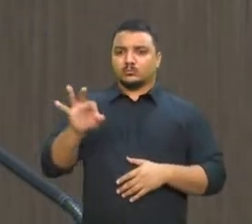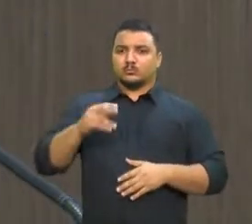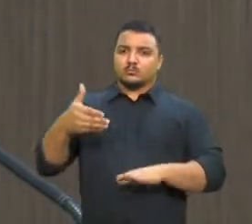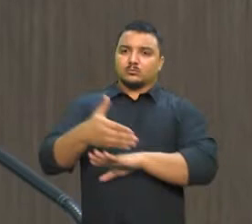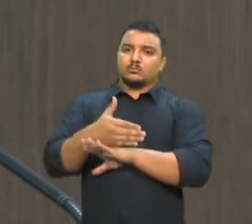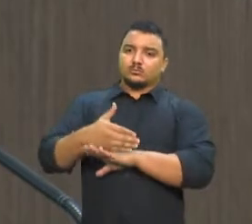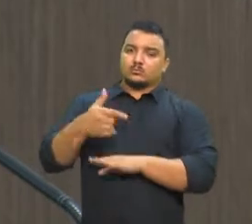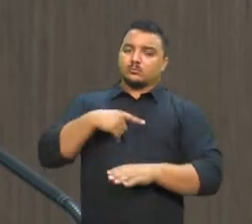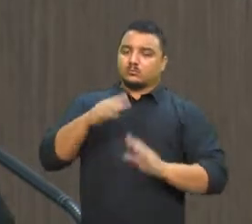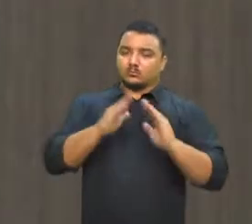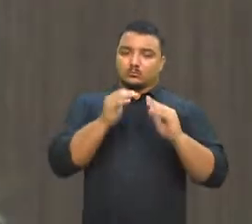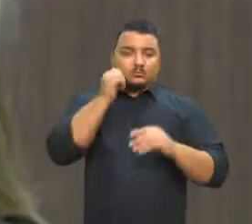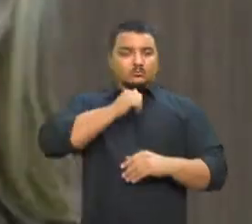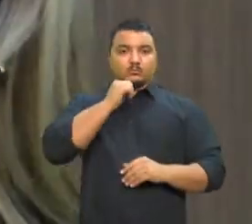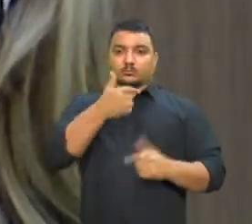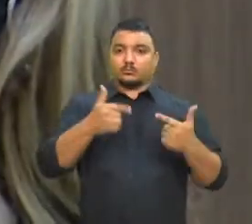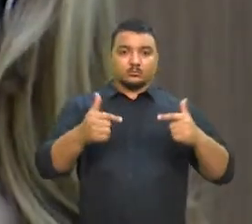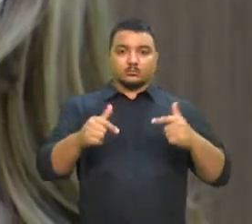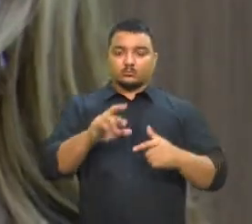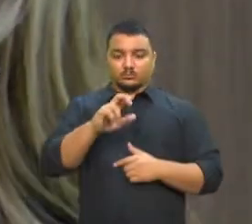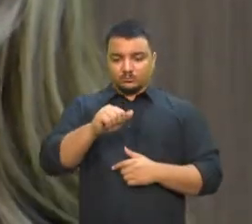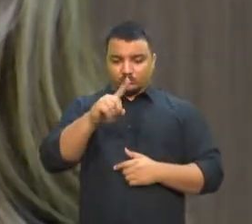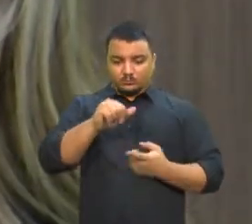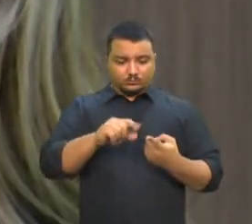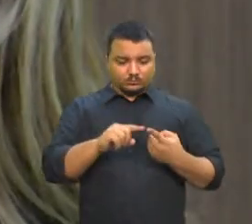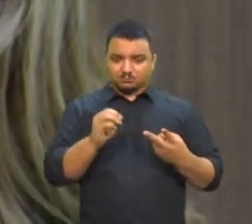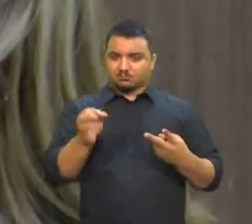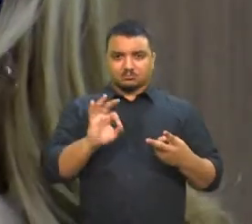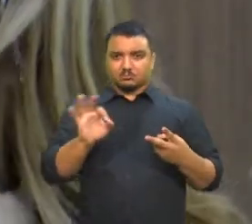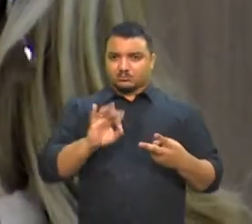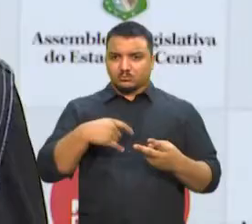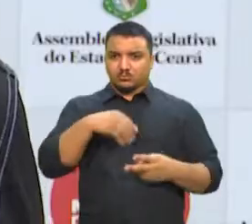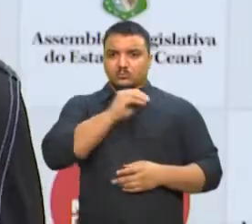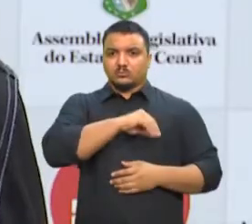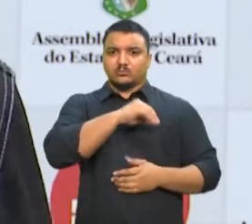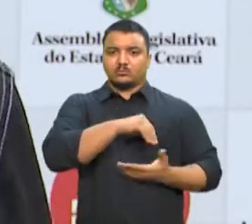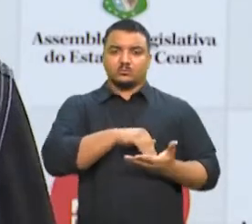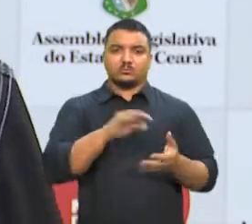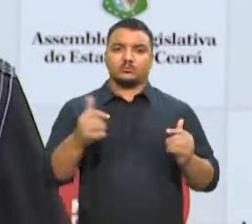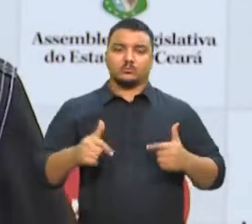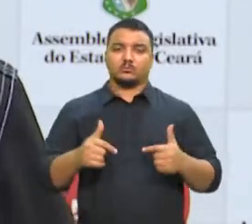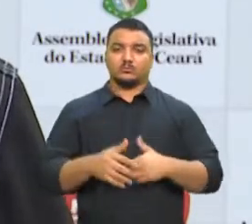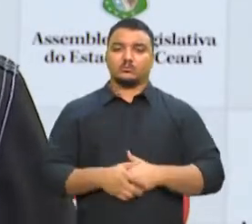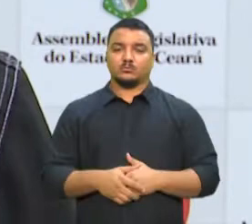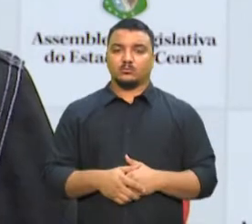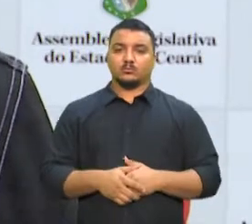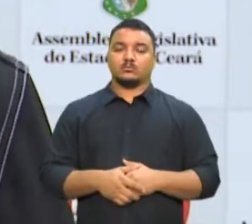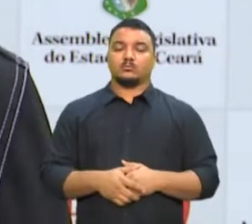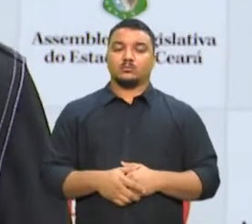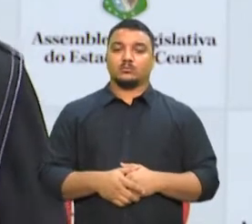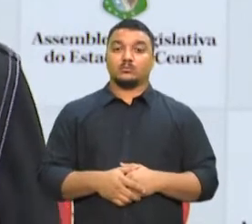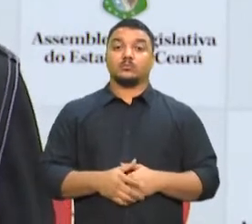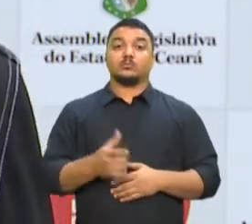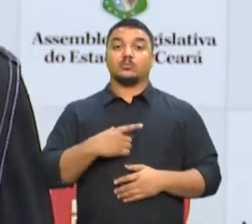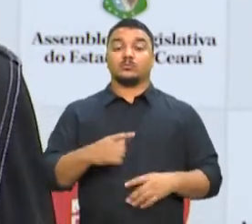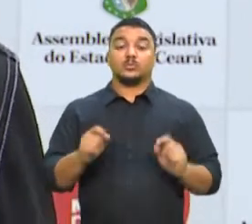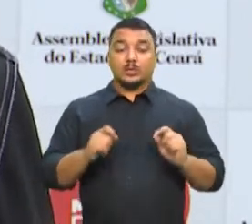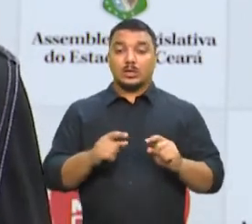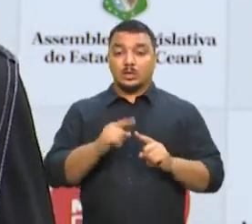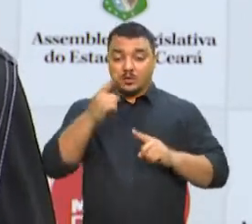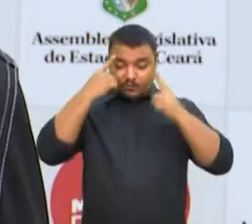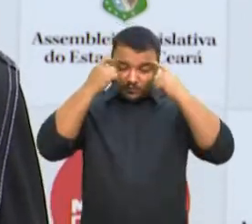atendidas não possuem renda ou recebem até 3 salários mínimos. Os números crescentes da violência contra